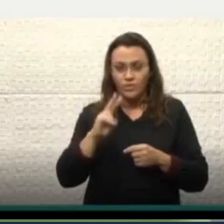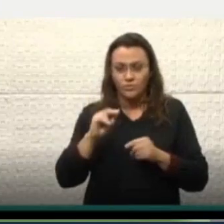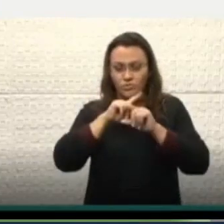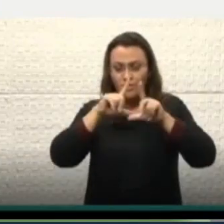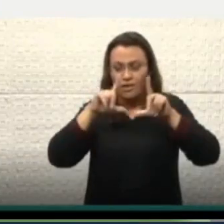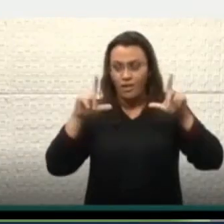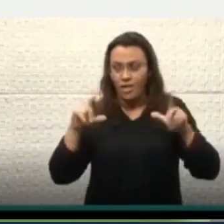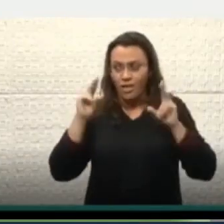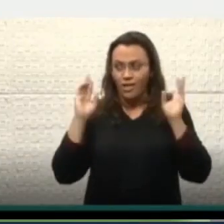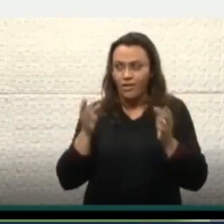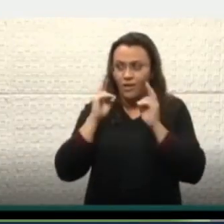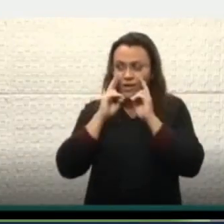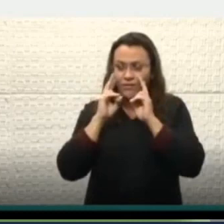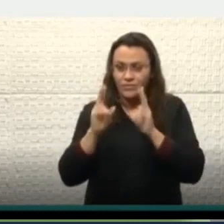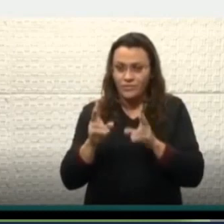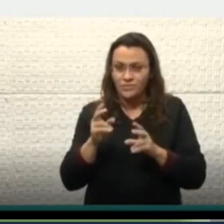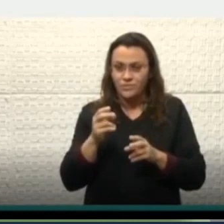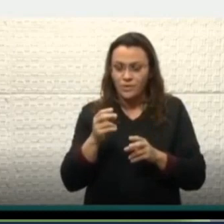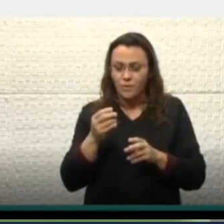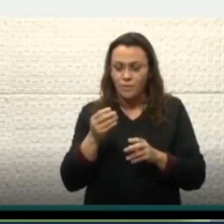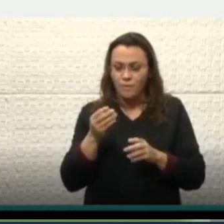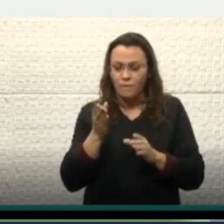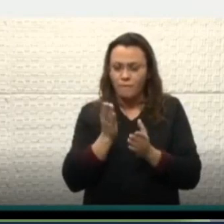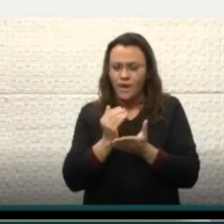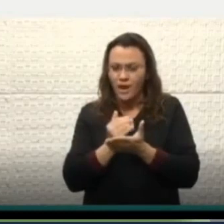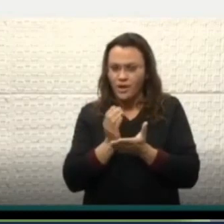esse material? São partículas,